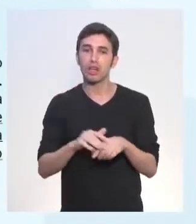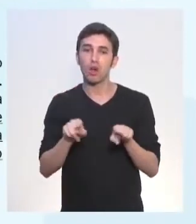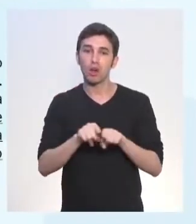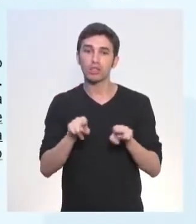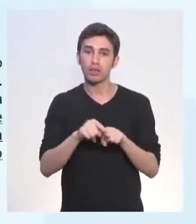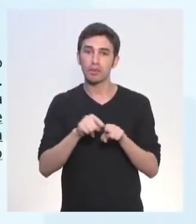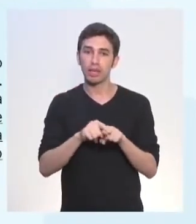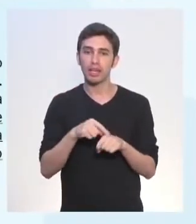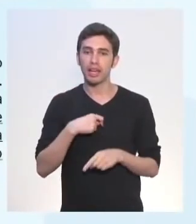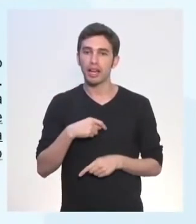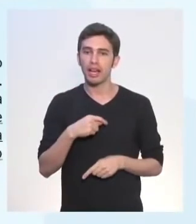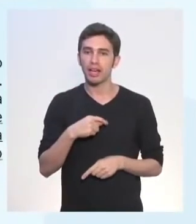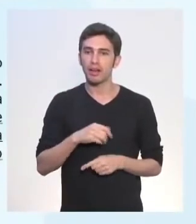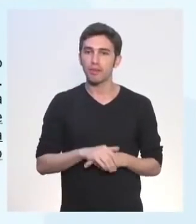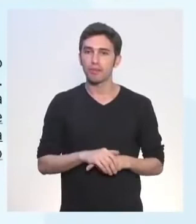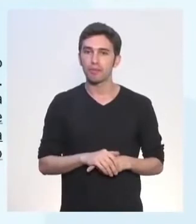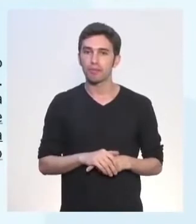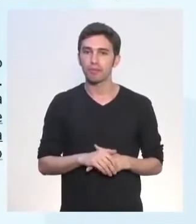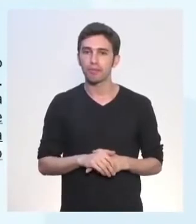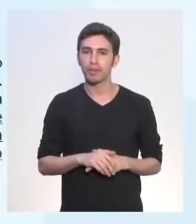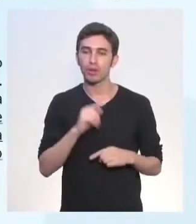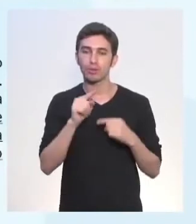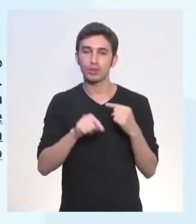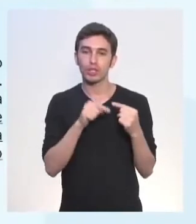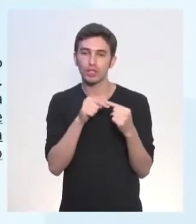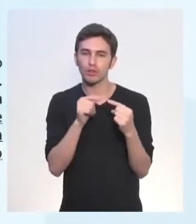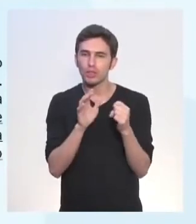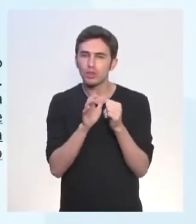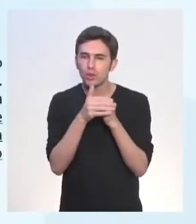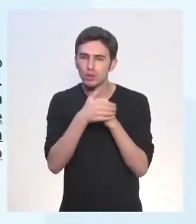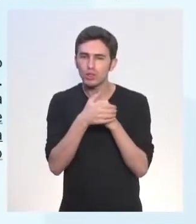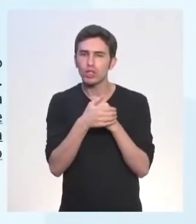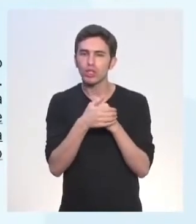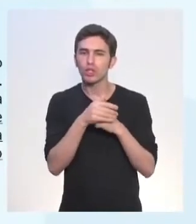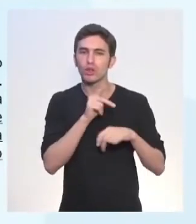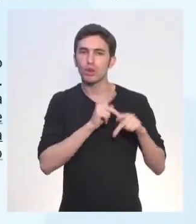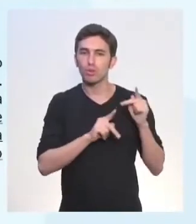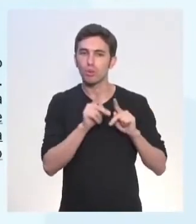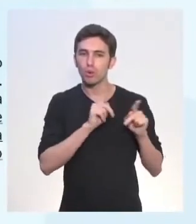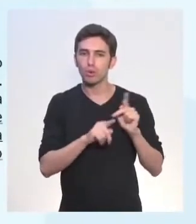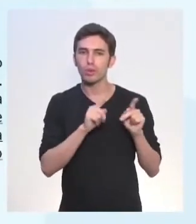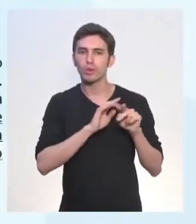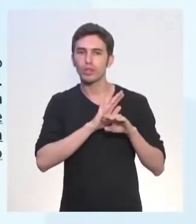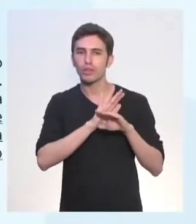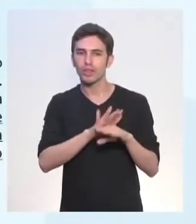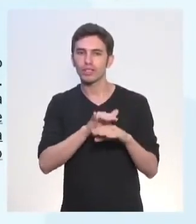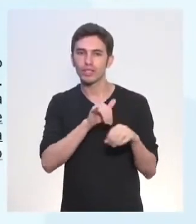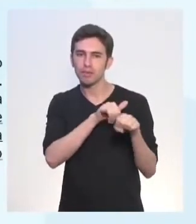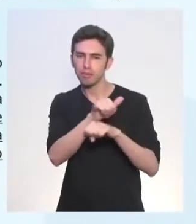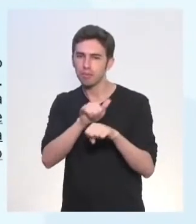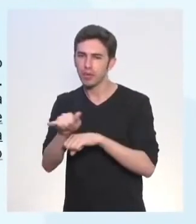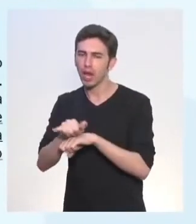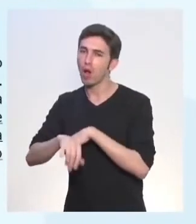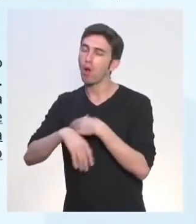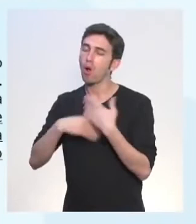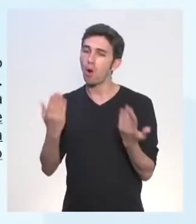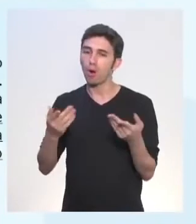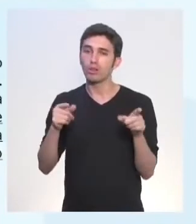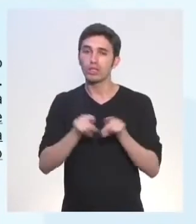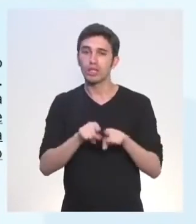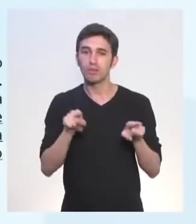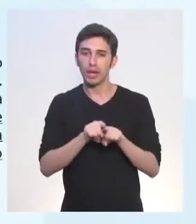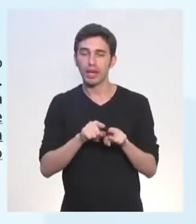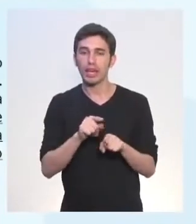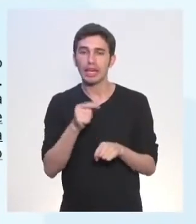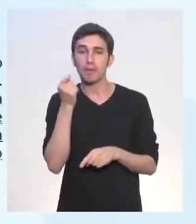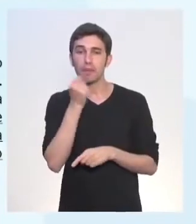interesses, com a propagação acidental de fatos enganosos ou com a intenção de fazer piada e gerar